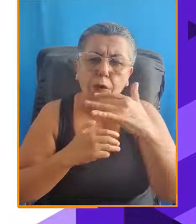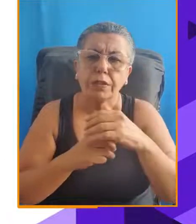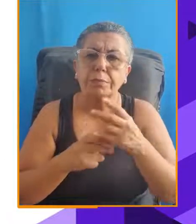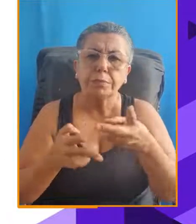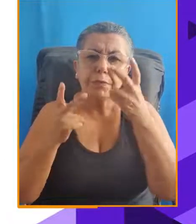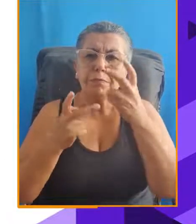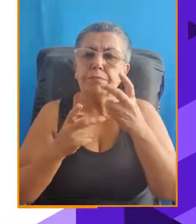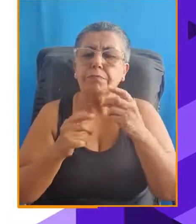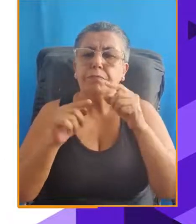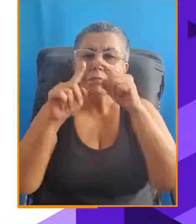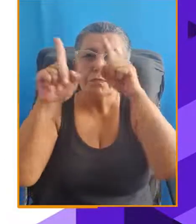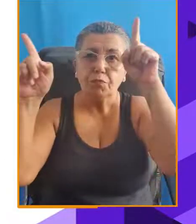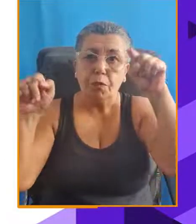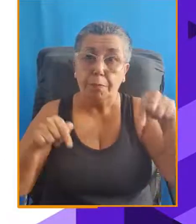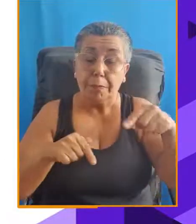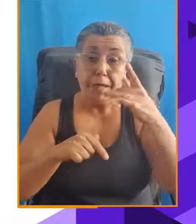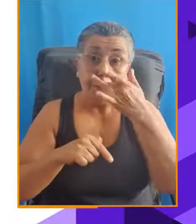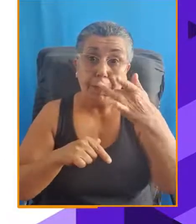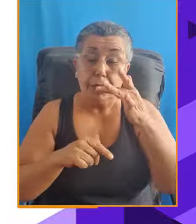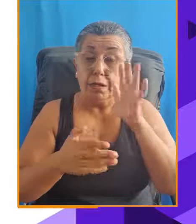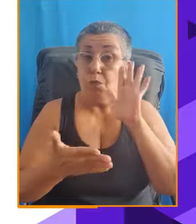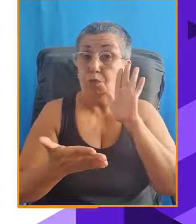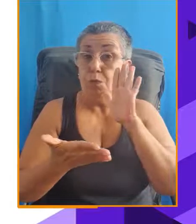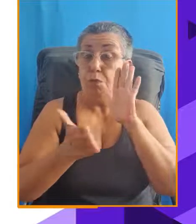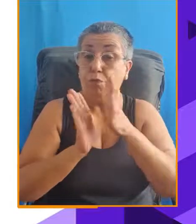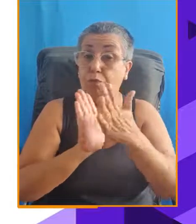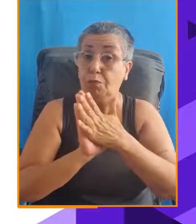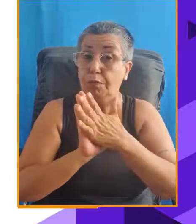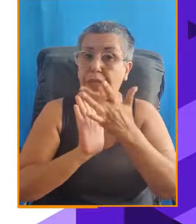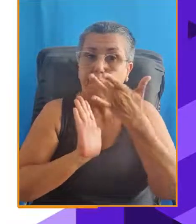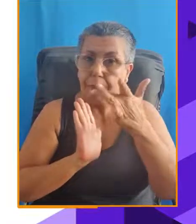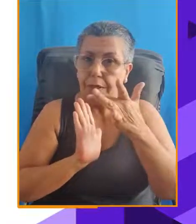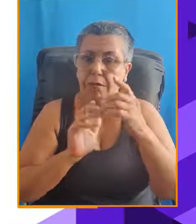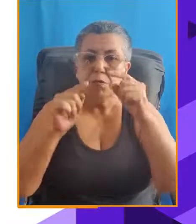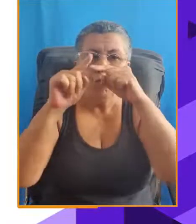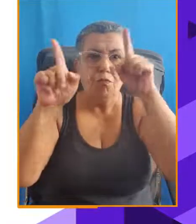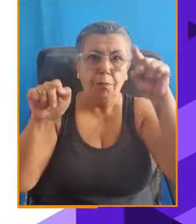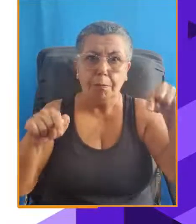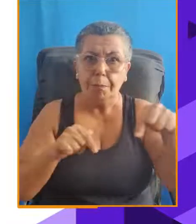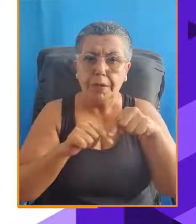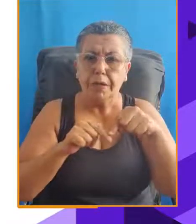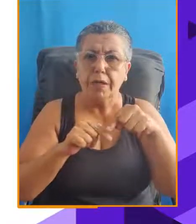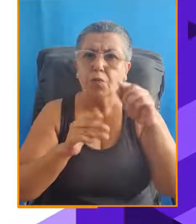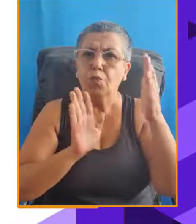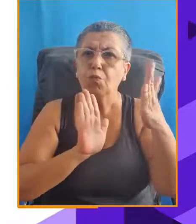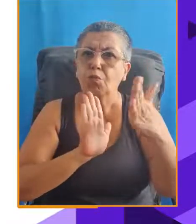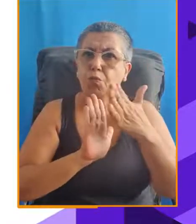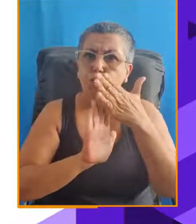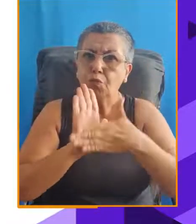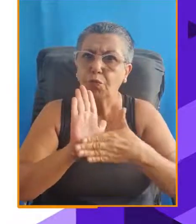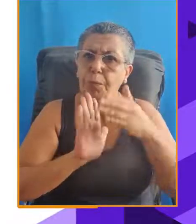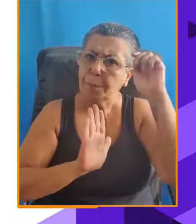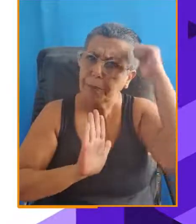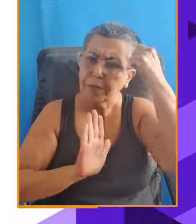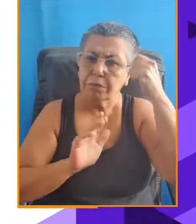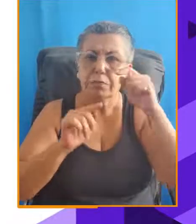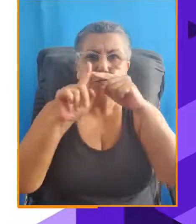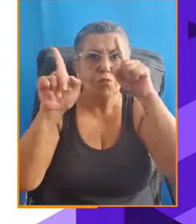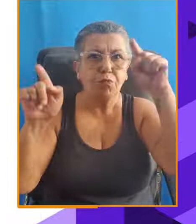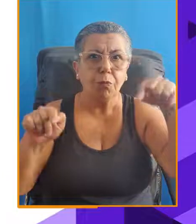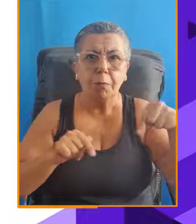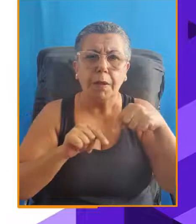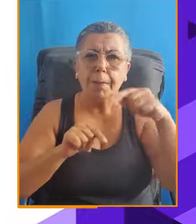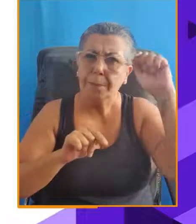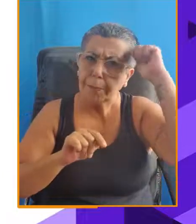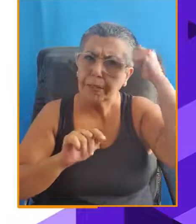Vejamos: forma branca sobre fundo branco, forma branca sobre fundo preto, forma preta